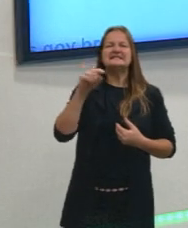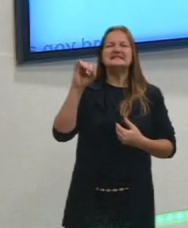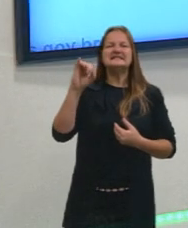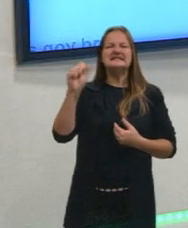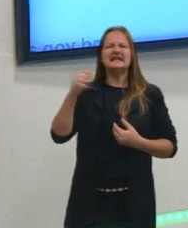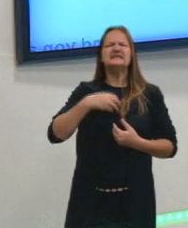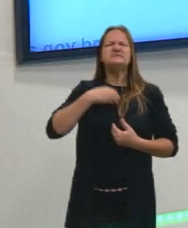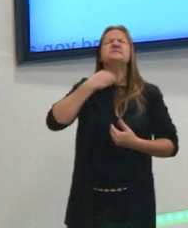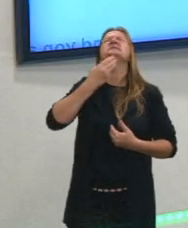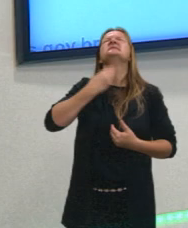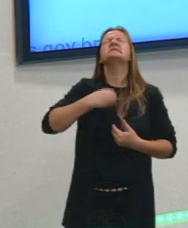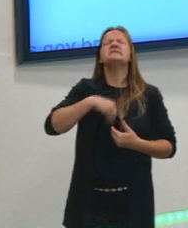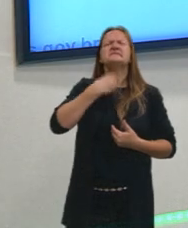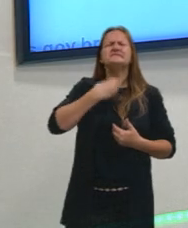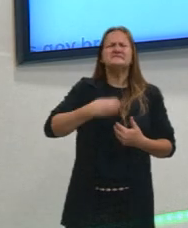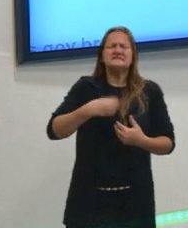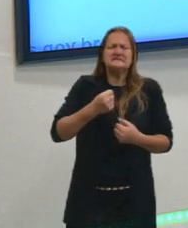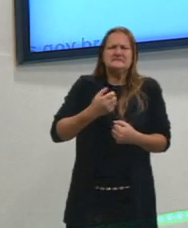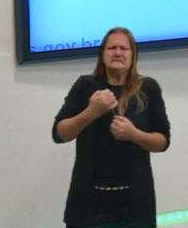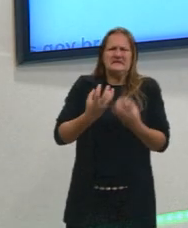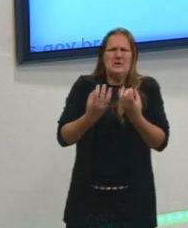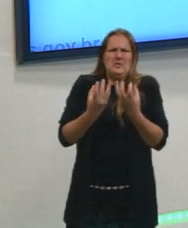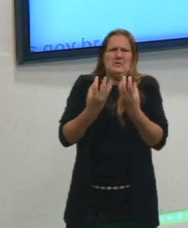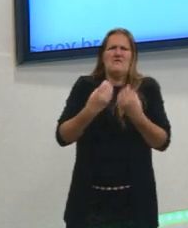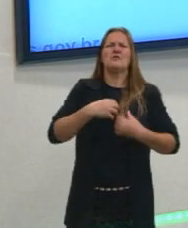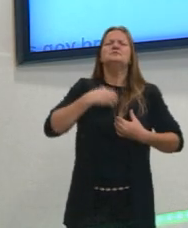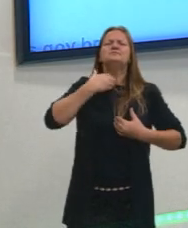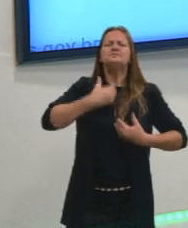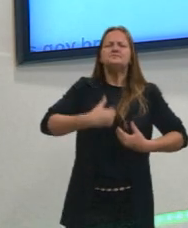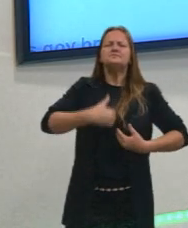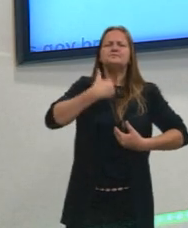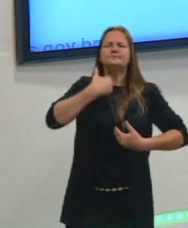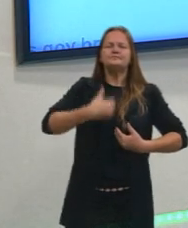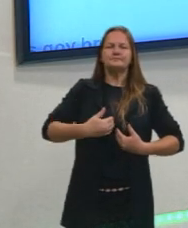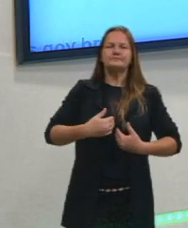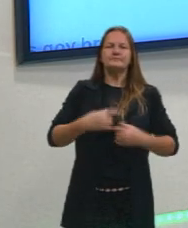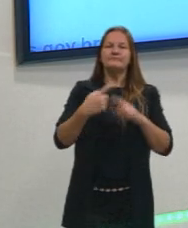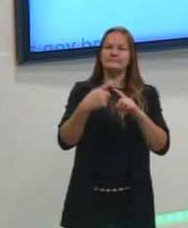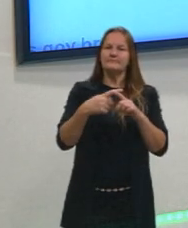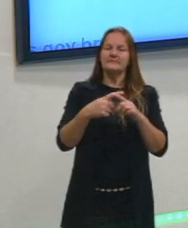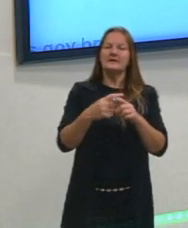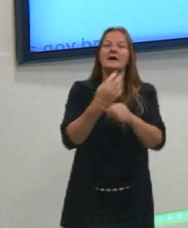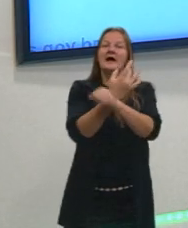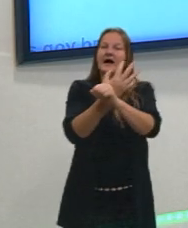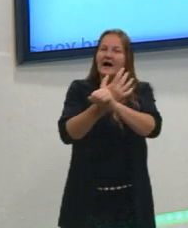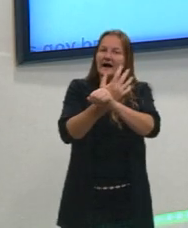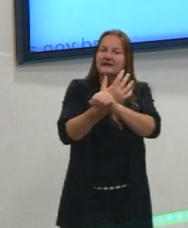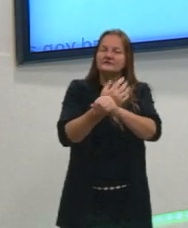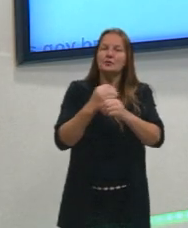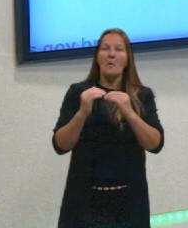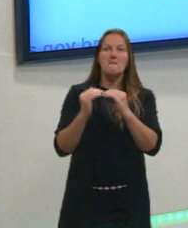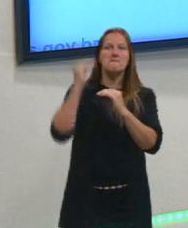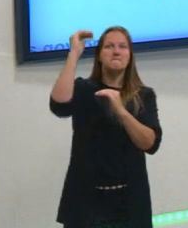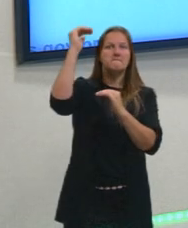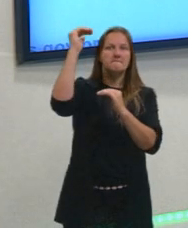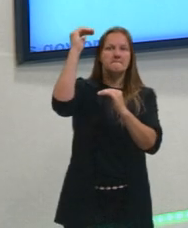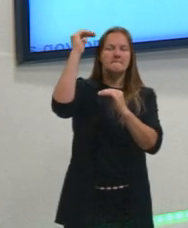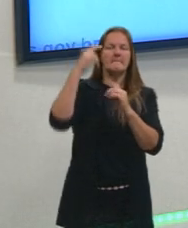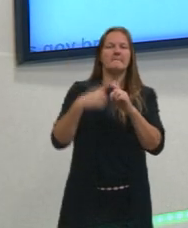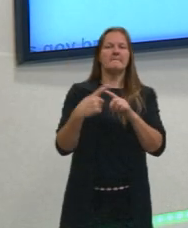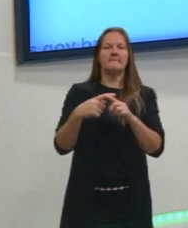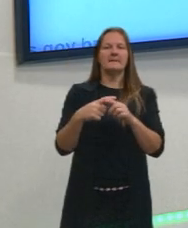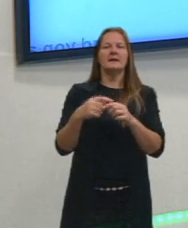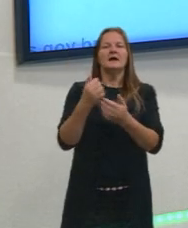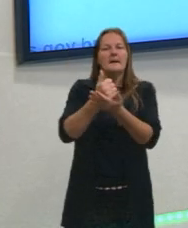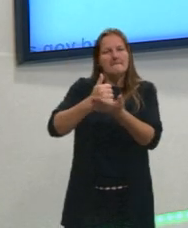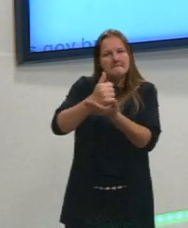subindo que se daquela sensação de queimar né o nosso esôfago o que vem até a garganta é porque o ácido tá em excesso então